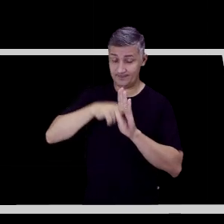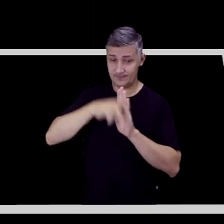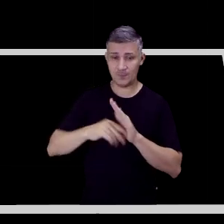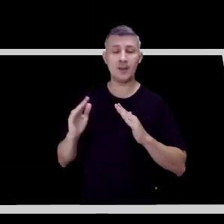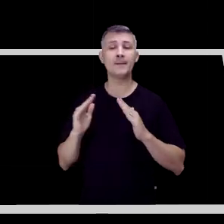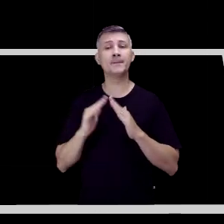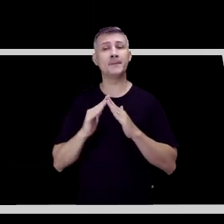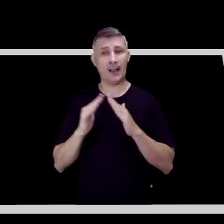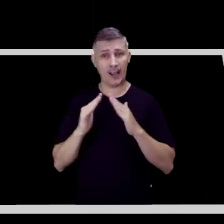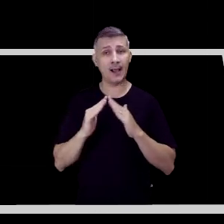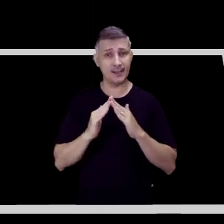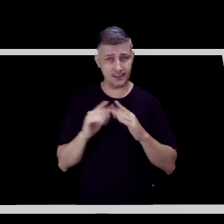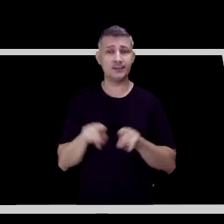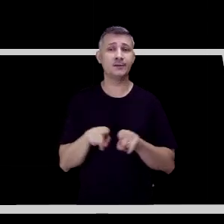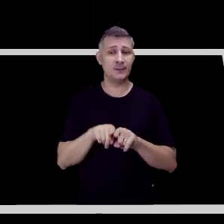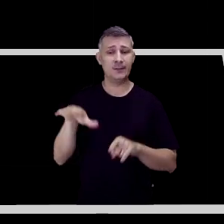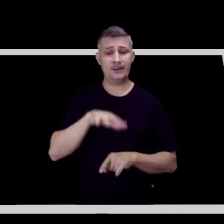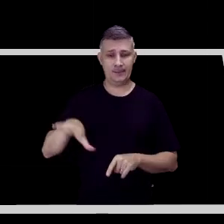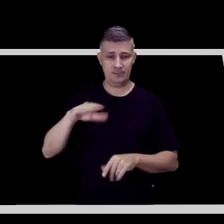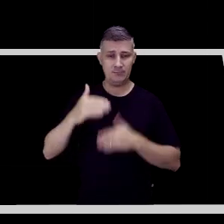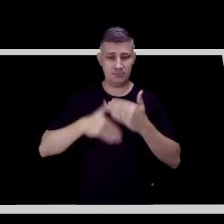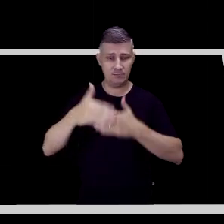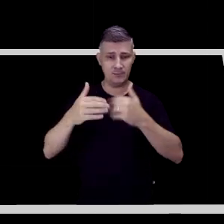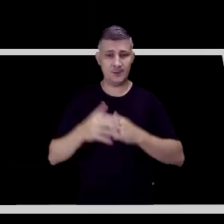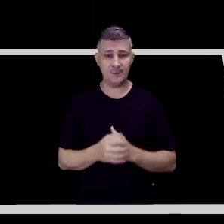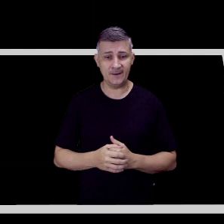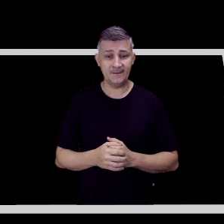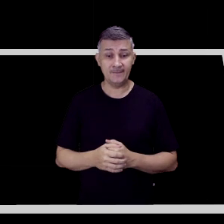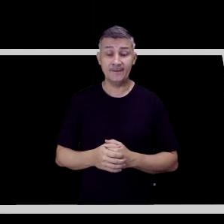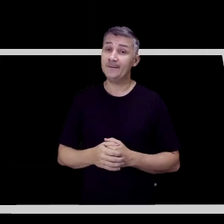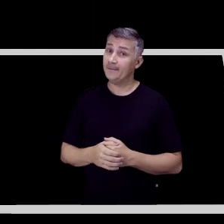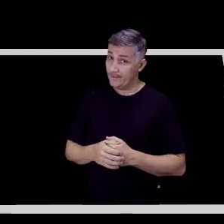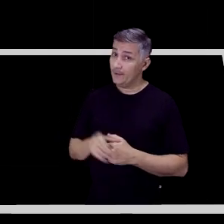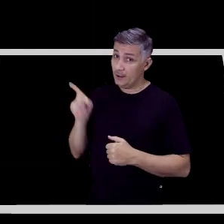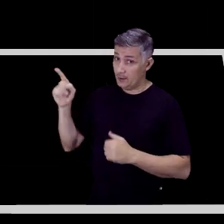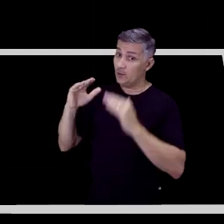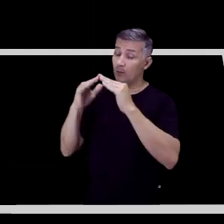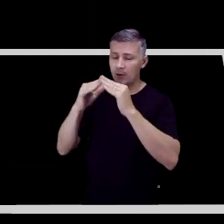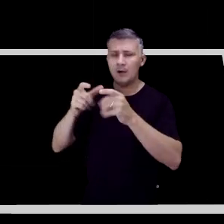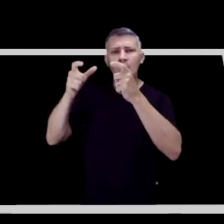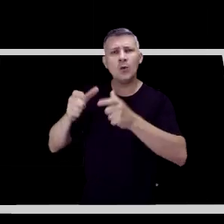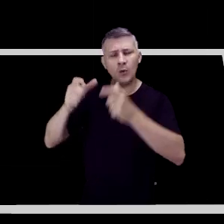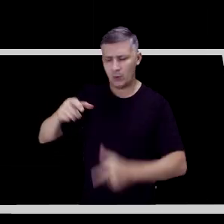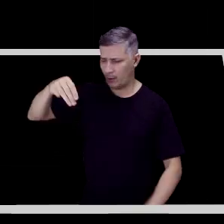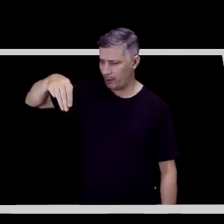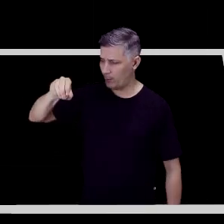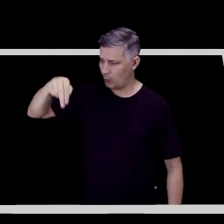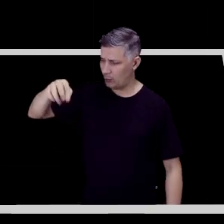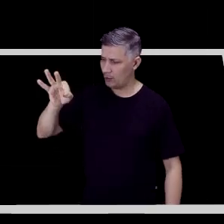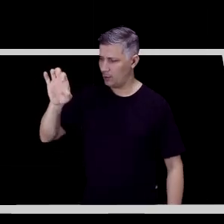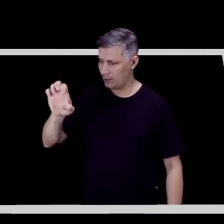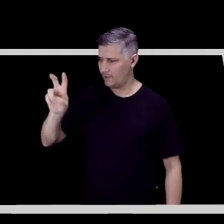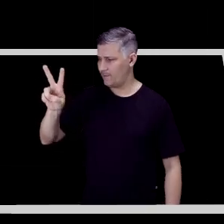segundo projeto, desculpe, é uma casa, também ainda estamos no capítulo do concreto, é uma casa em